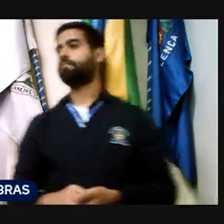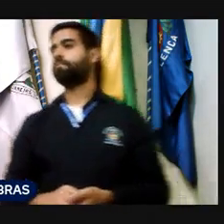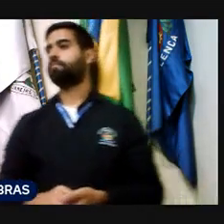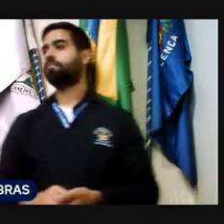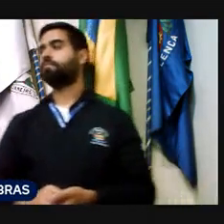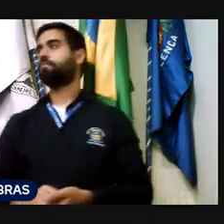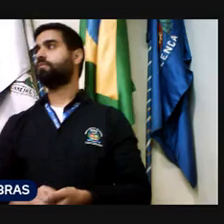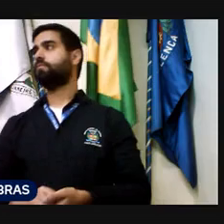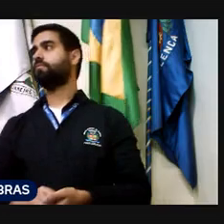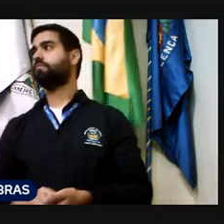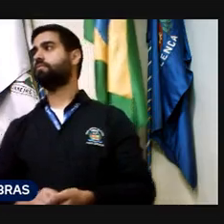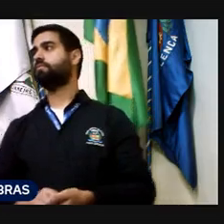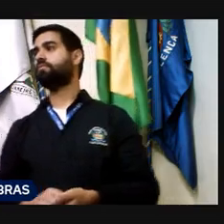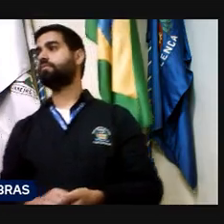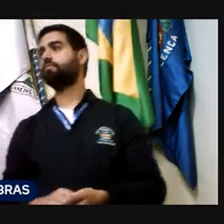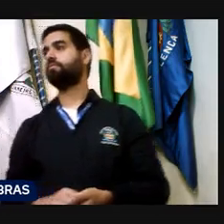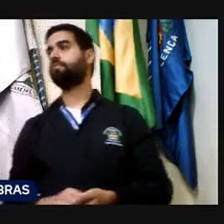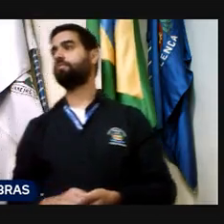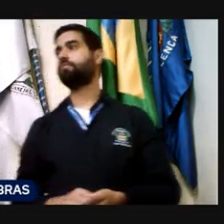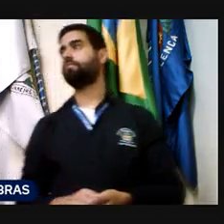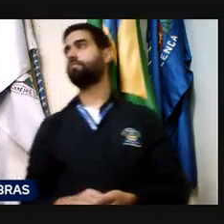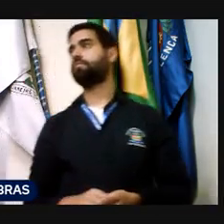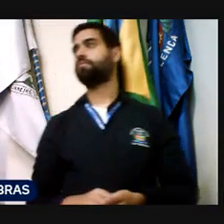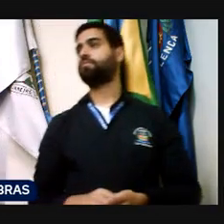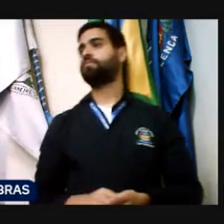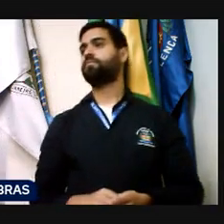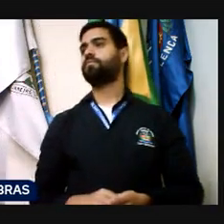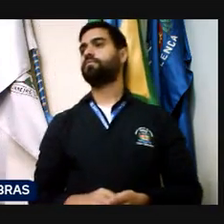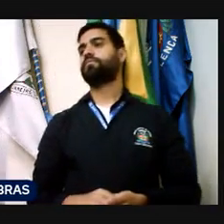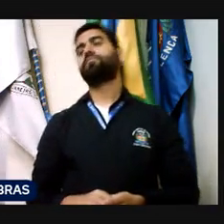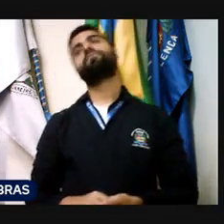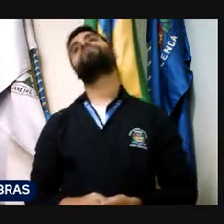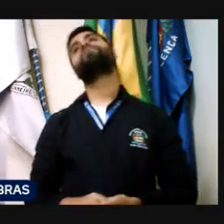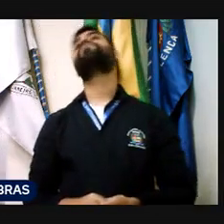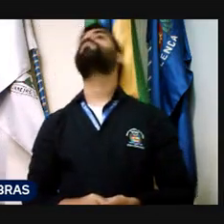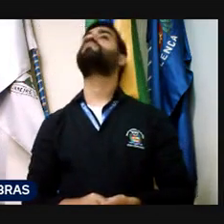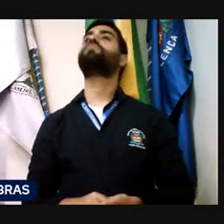A gente vai ver se bota na outra sessão, os dois, eu vou dar uma separadinha.